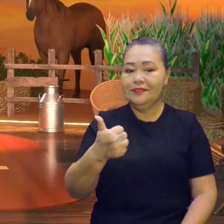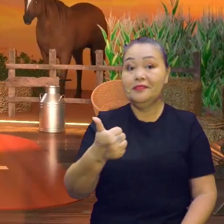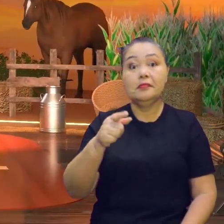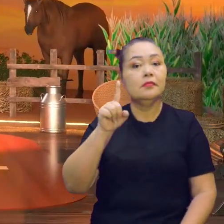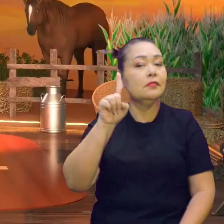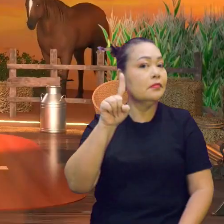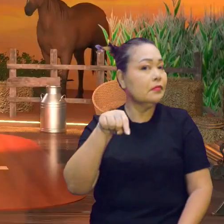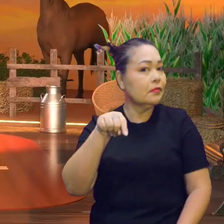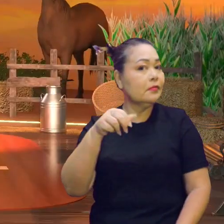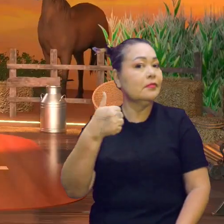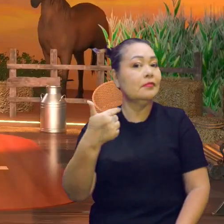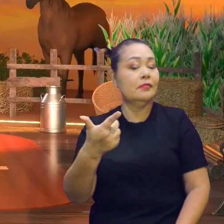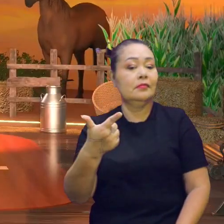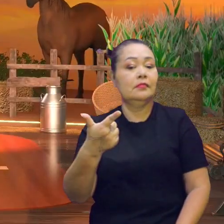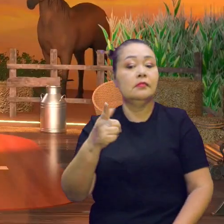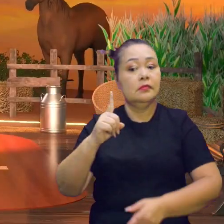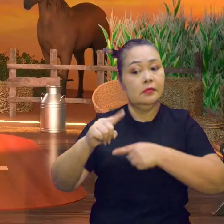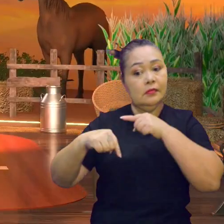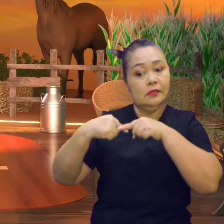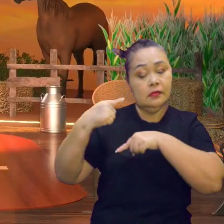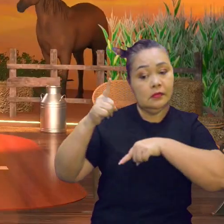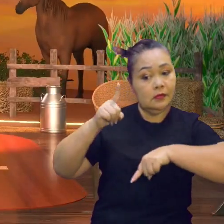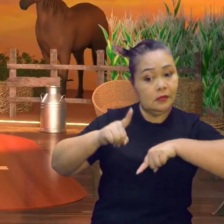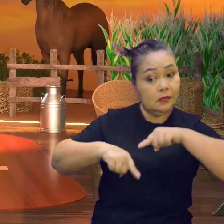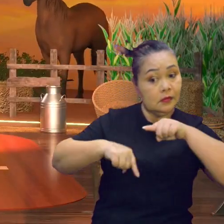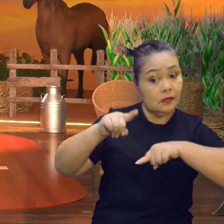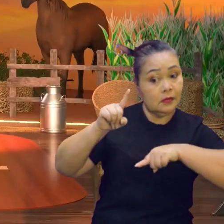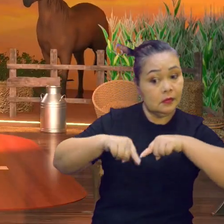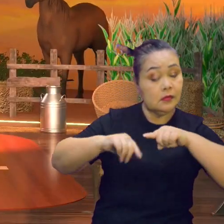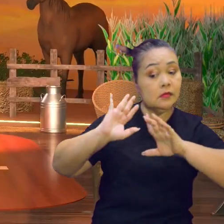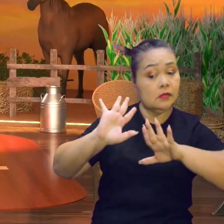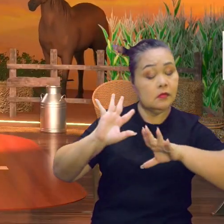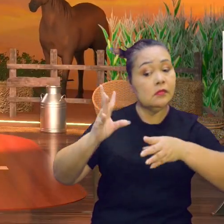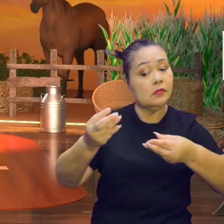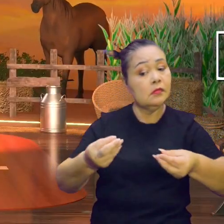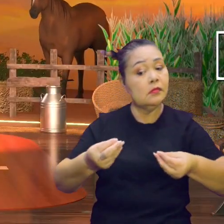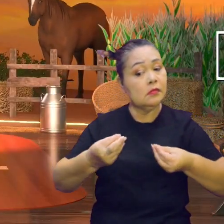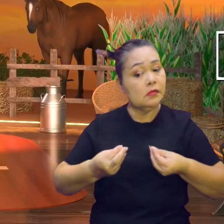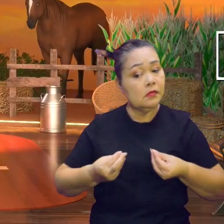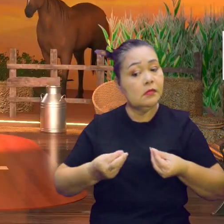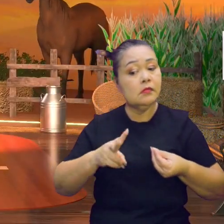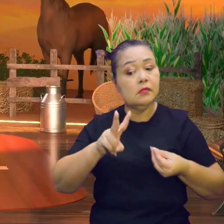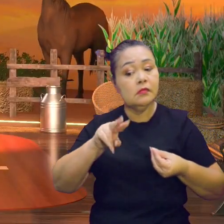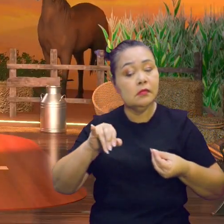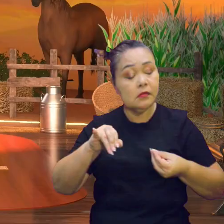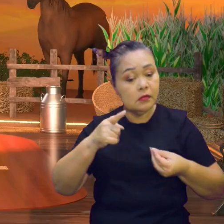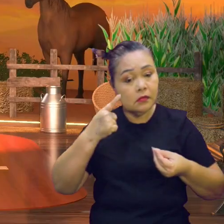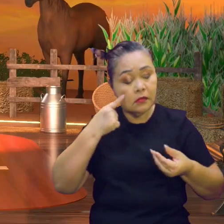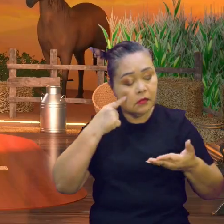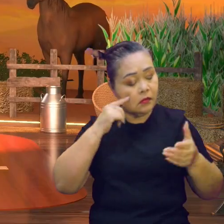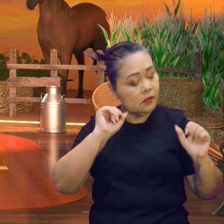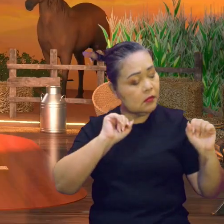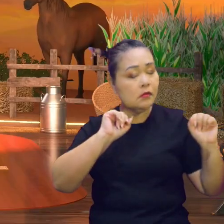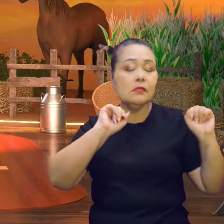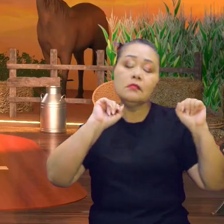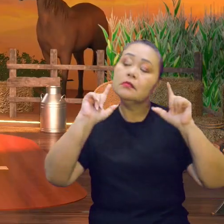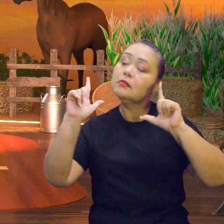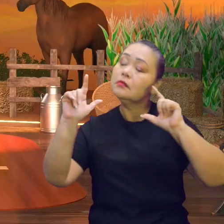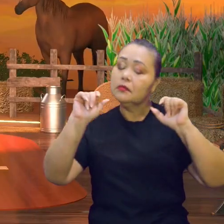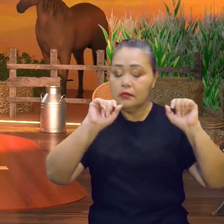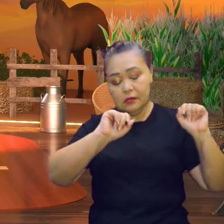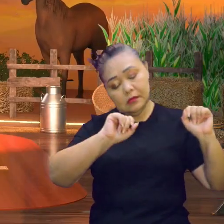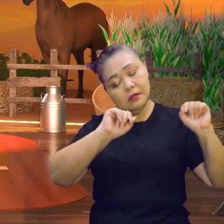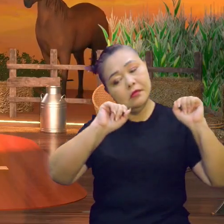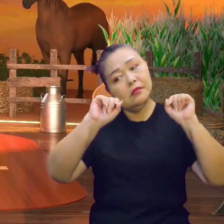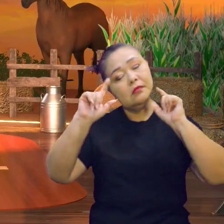ó, pega todo o material que você já recebeu aí, vai olhando lâmina por lâmina que o tio vai apresentar